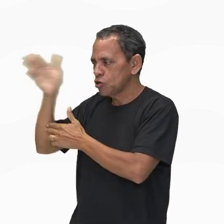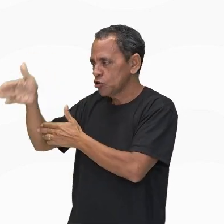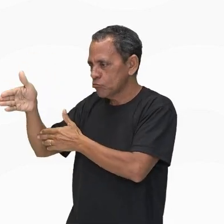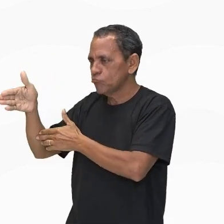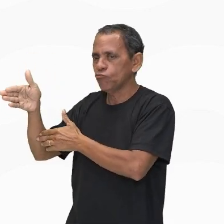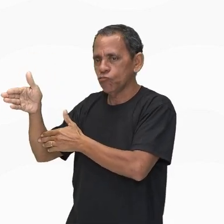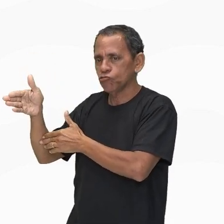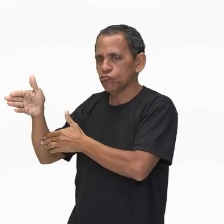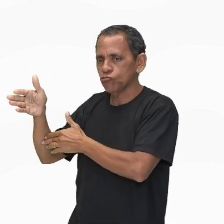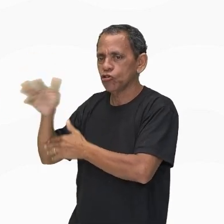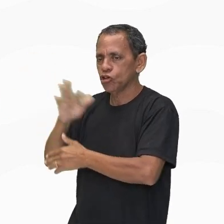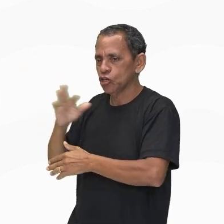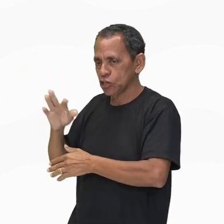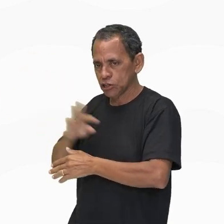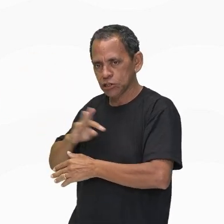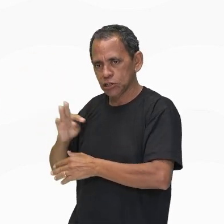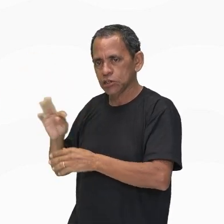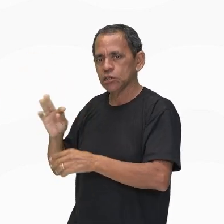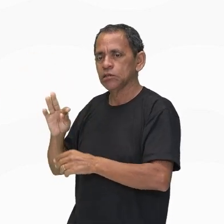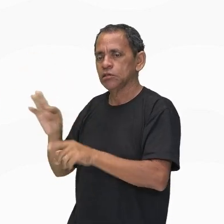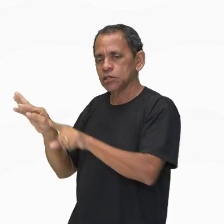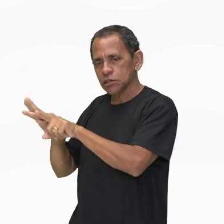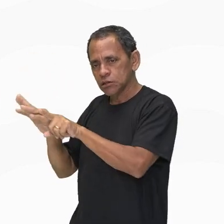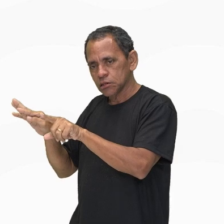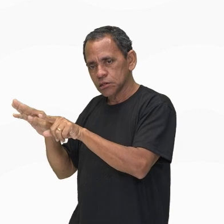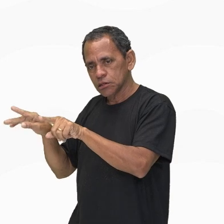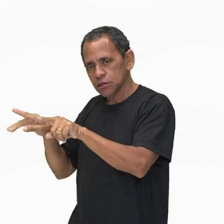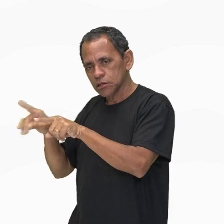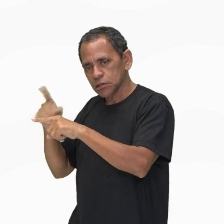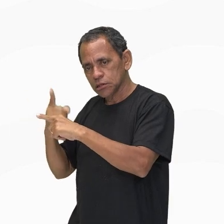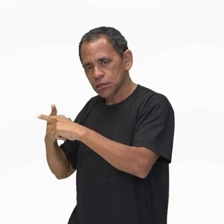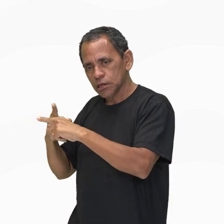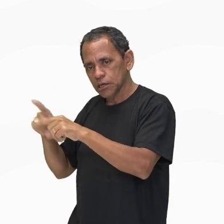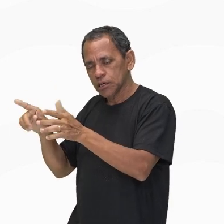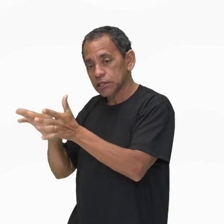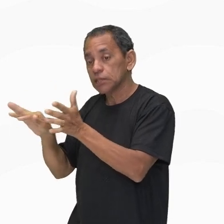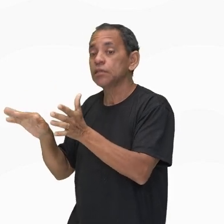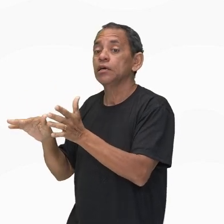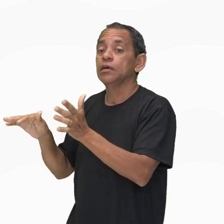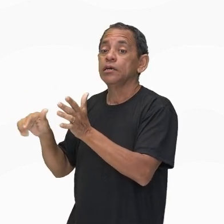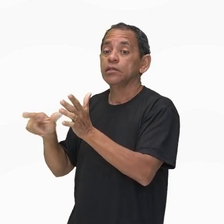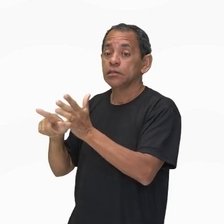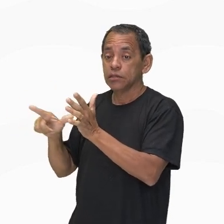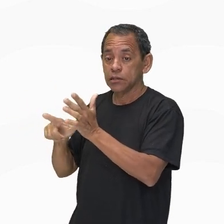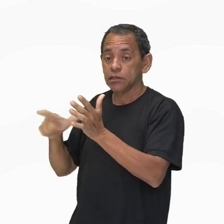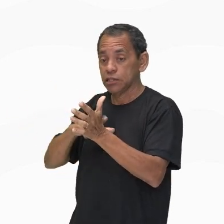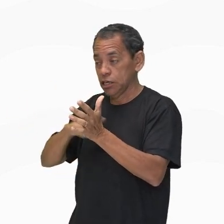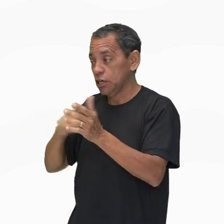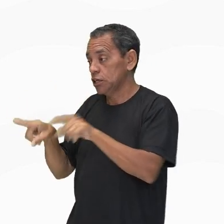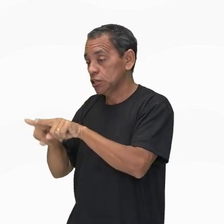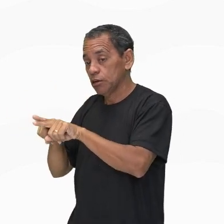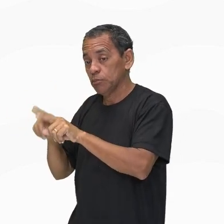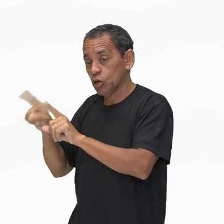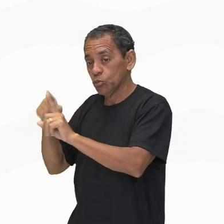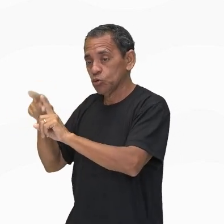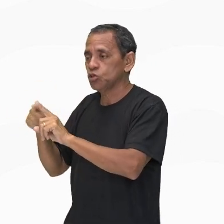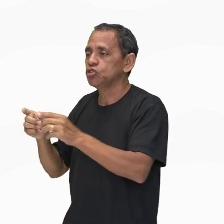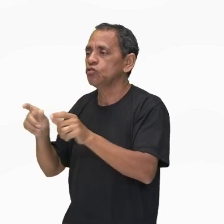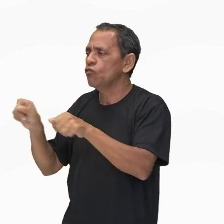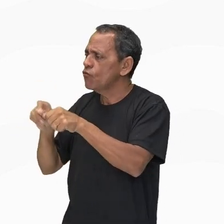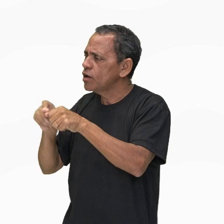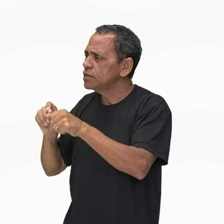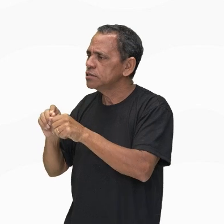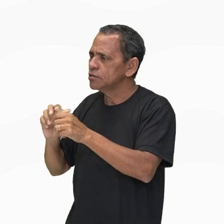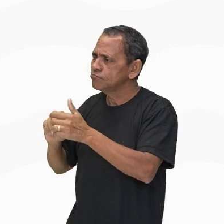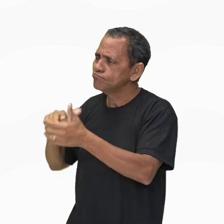na intrínseca eu tenho a satisfação por realizar a atividade em si. Fazer aquela atividade é o